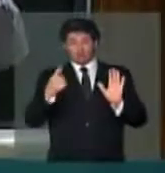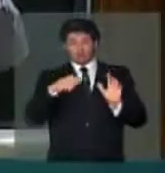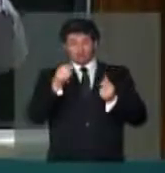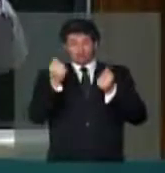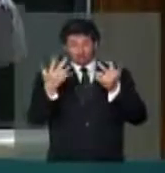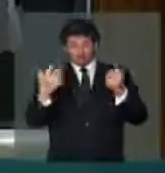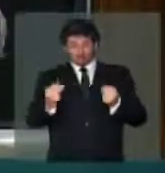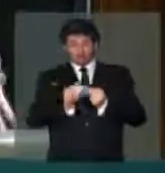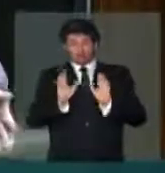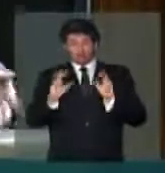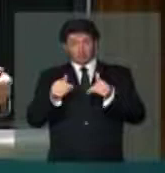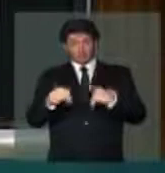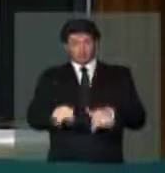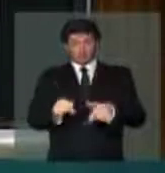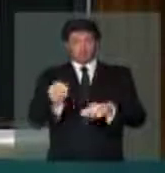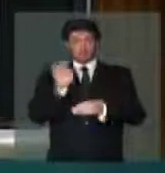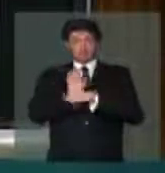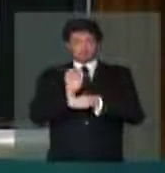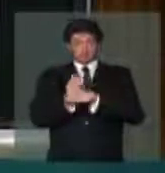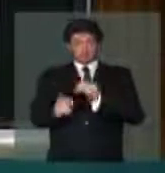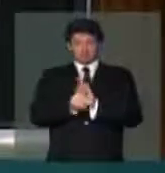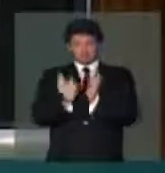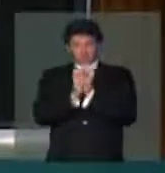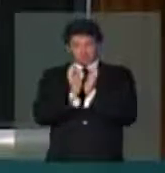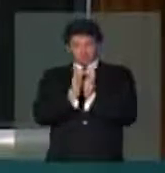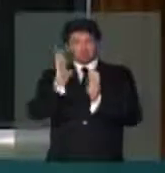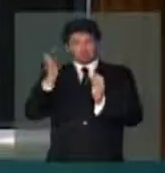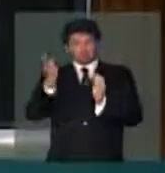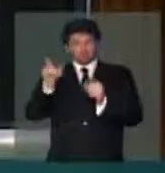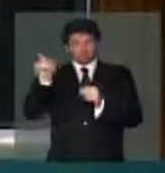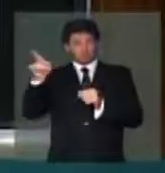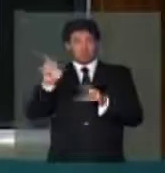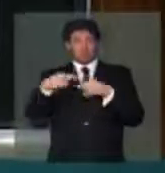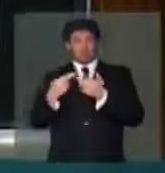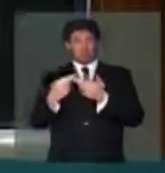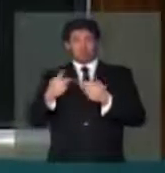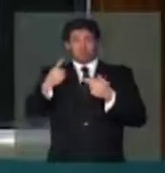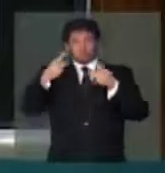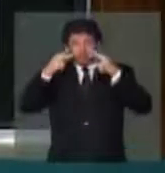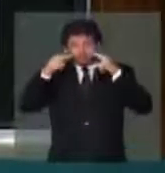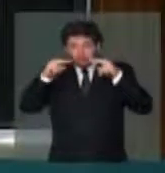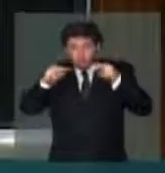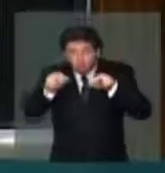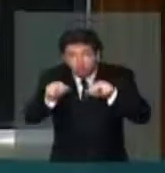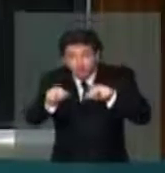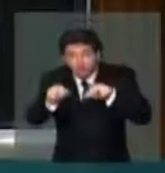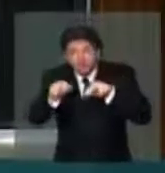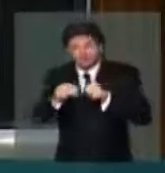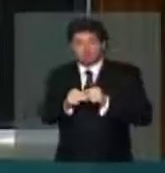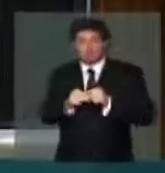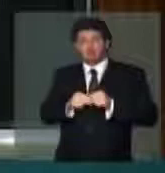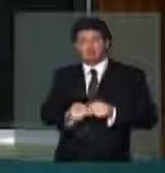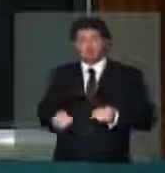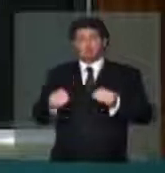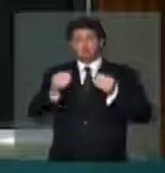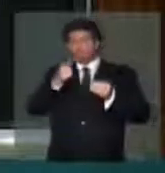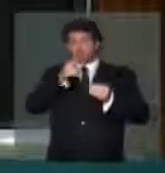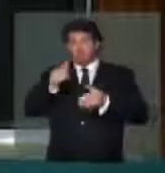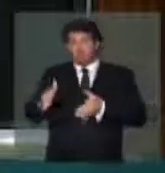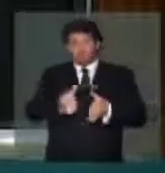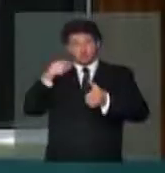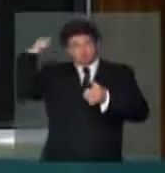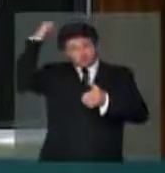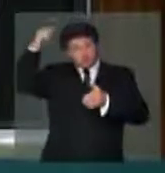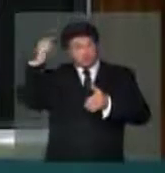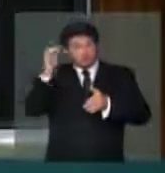aqui uma comissão, os estaduais de Pernambuco já fizeram, para a gente olhar como está o Rio São